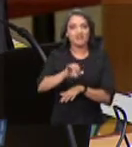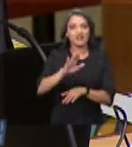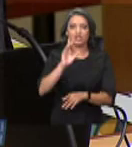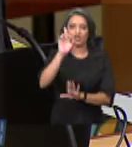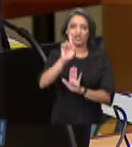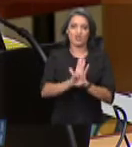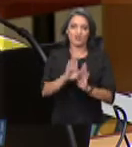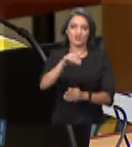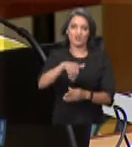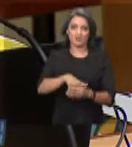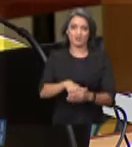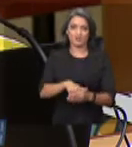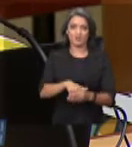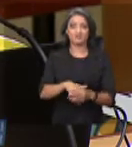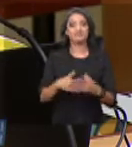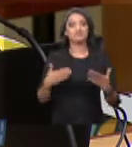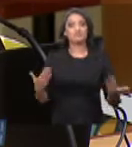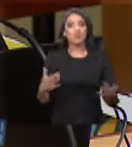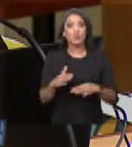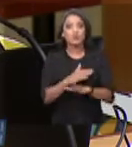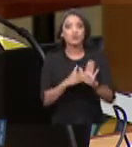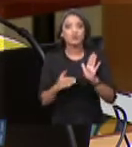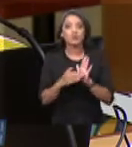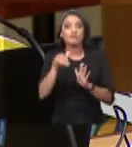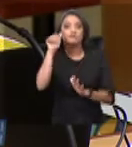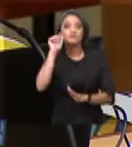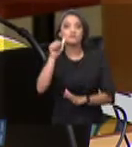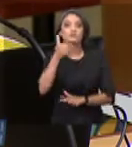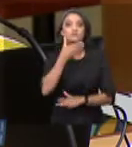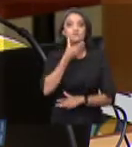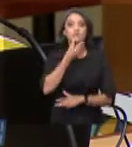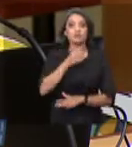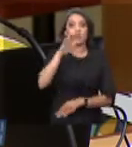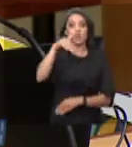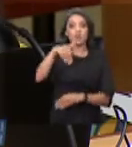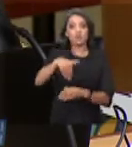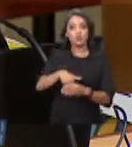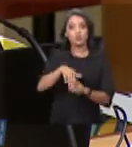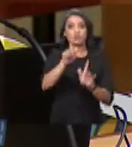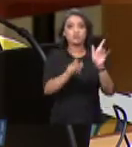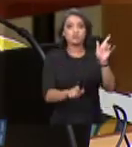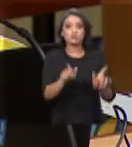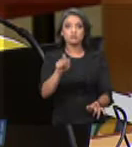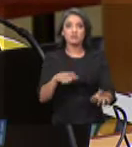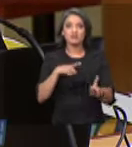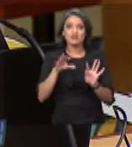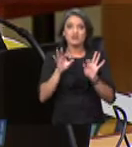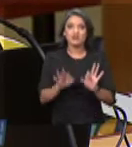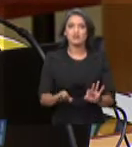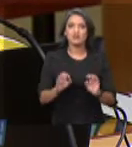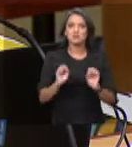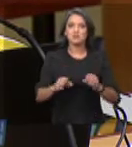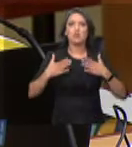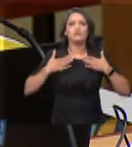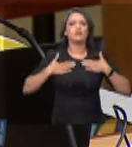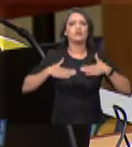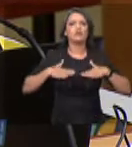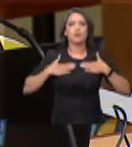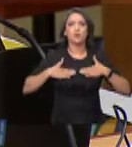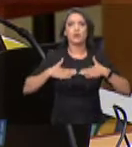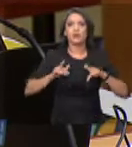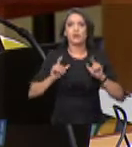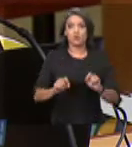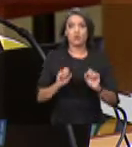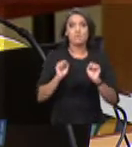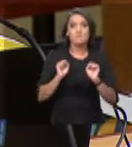direito de voto todas as eleitoras e todos os eleitores podem ter certeza e tranquilidade é